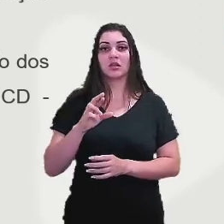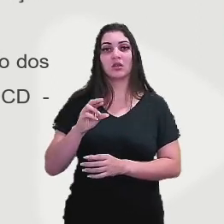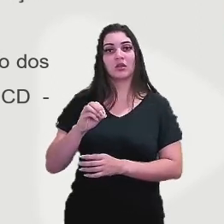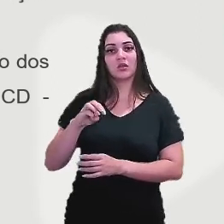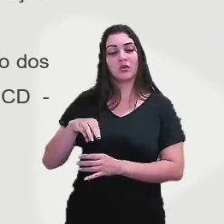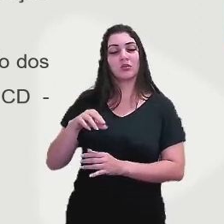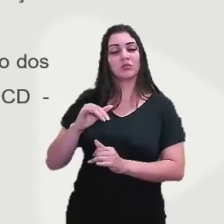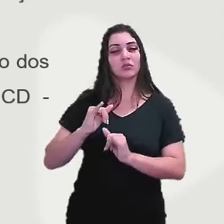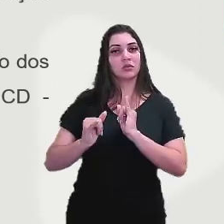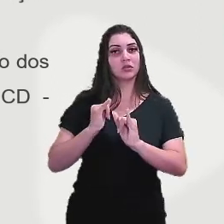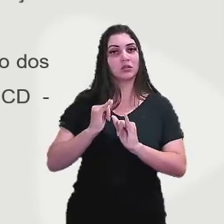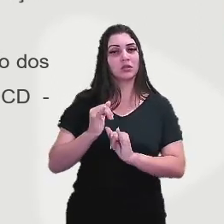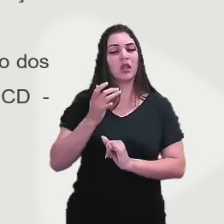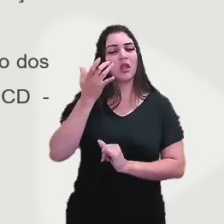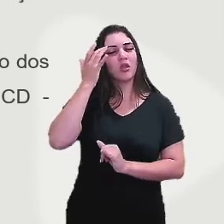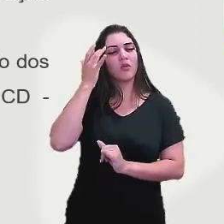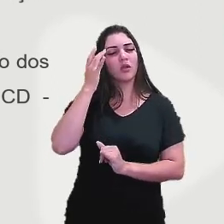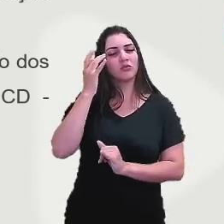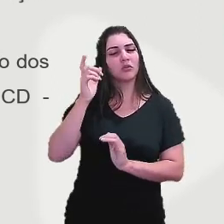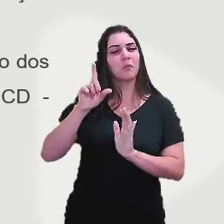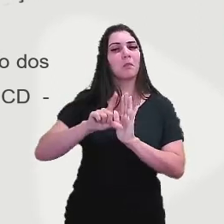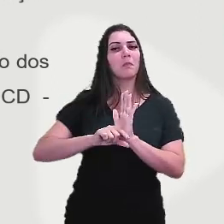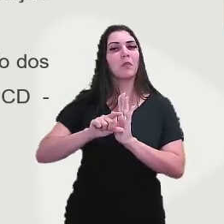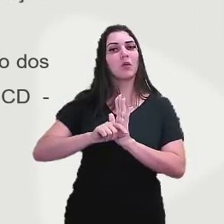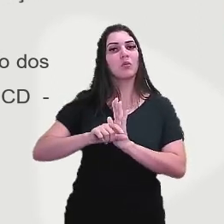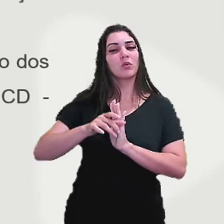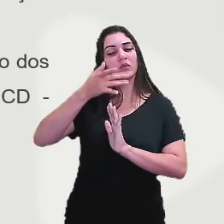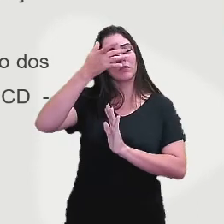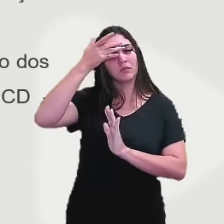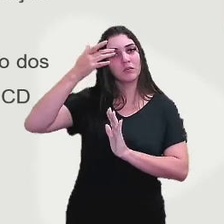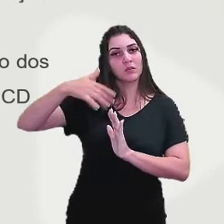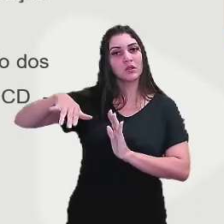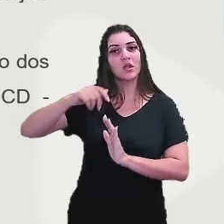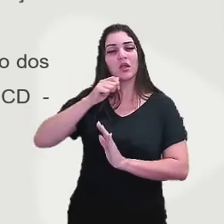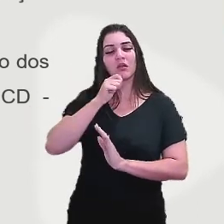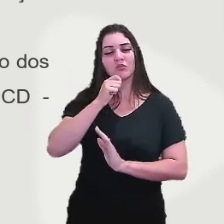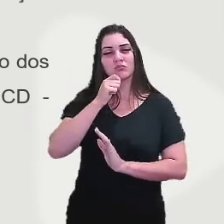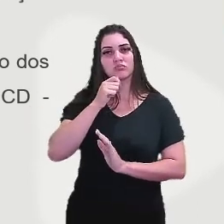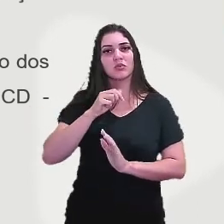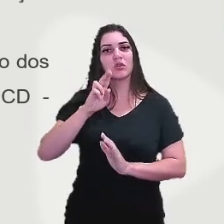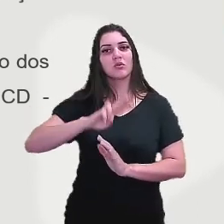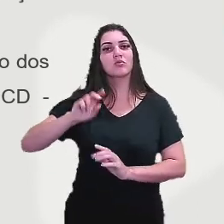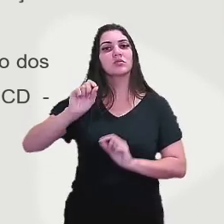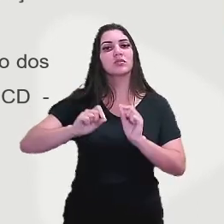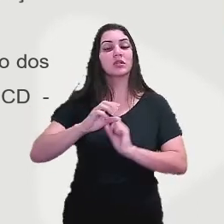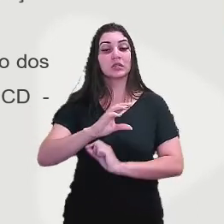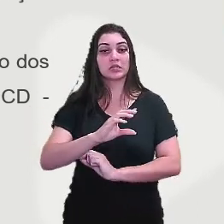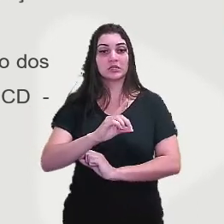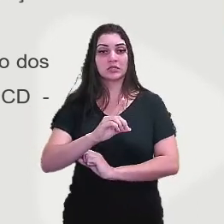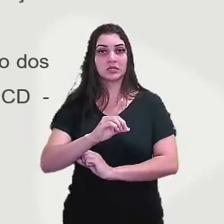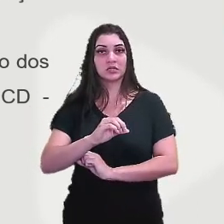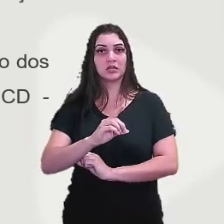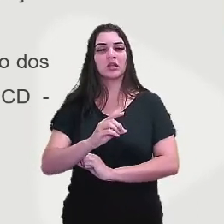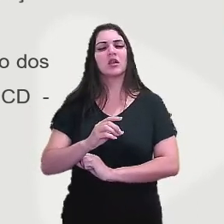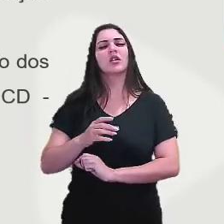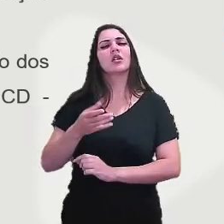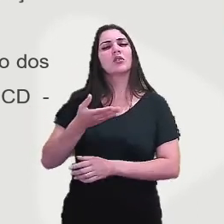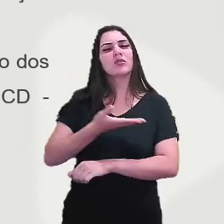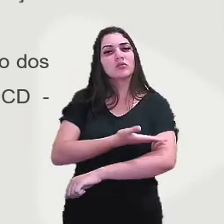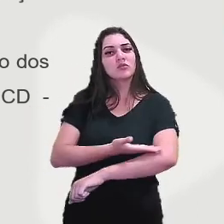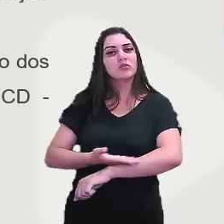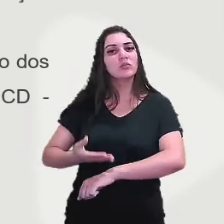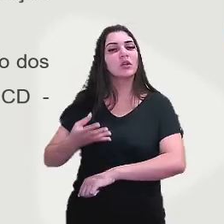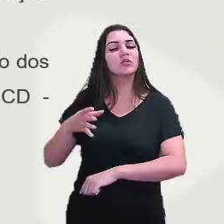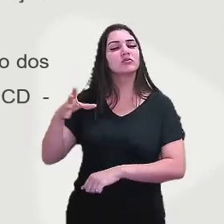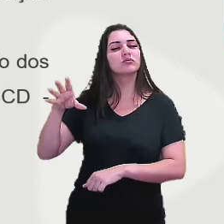internet. Eu acho que pouca gente utiliza ainda o CD. Estamos acostumados a ouvir músicas por